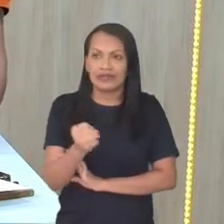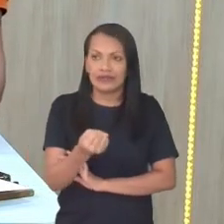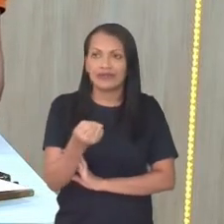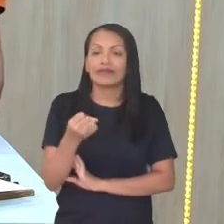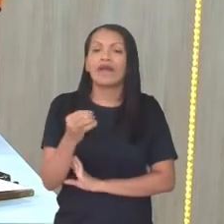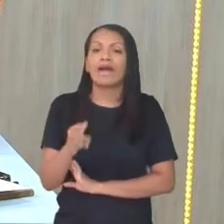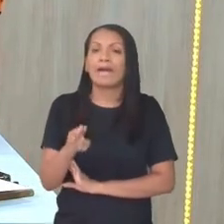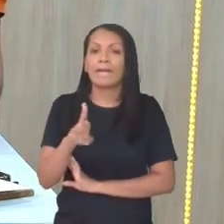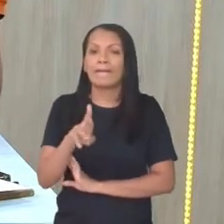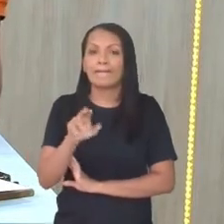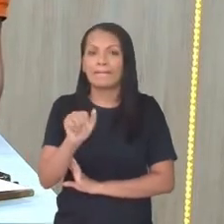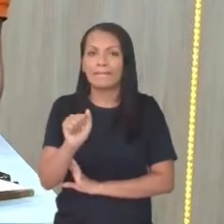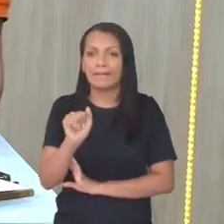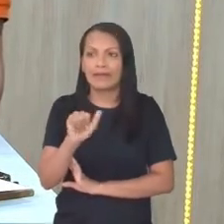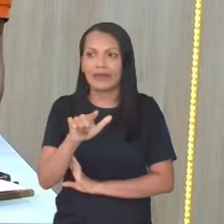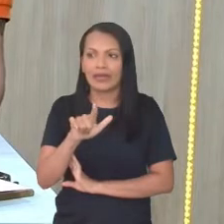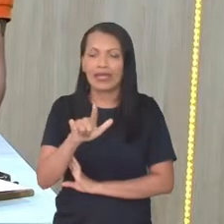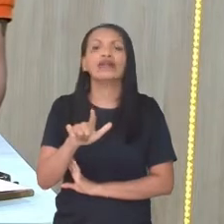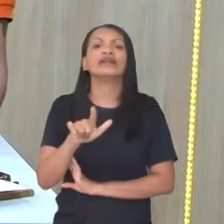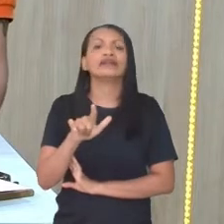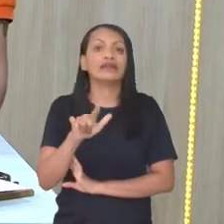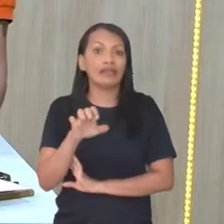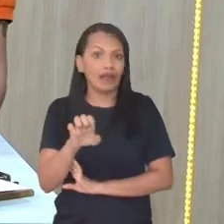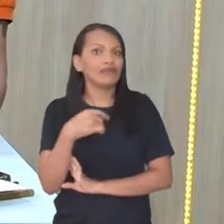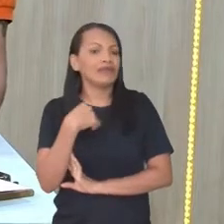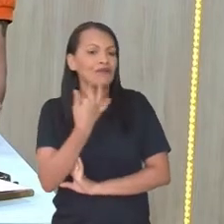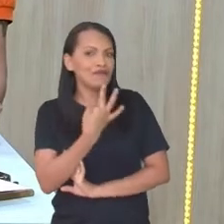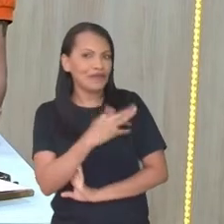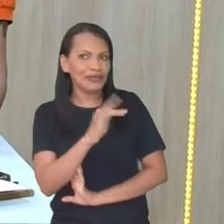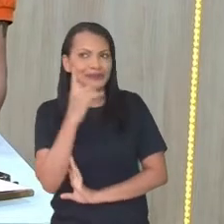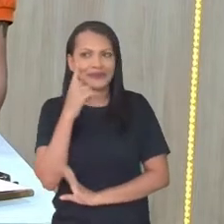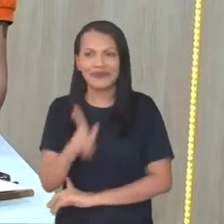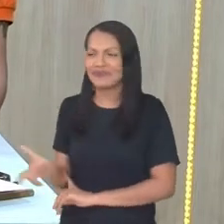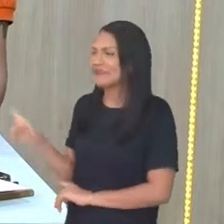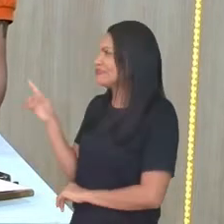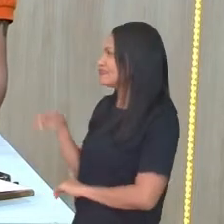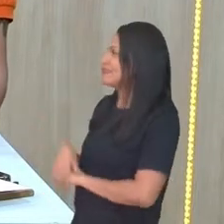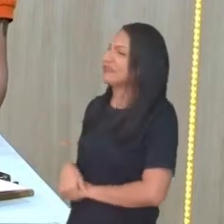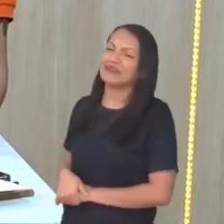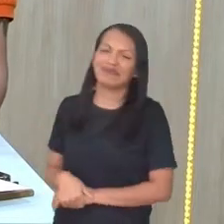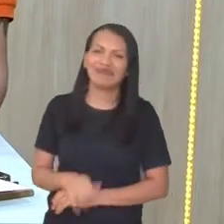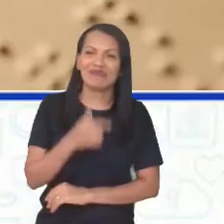perfeito. Vamos gastar o nosso O francês. O Louis Braille nasceu em